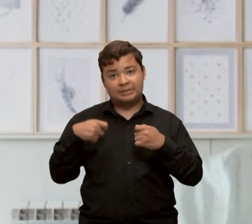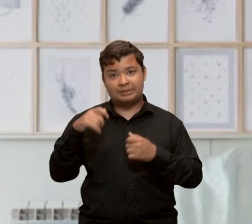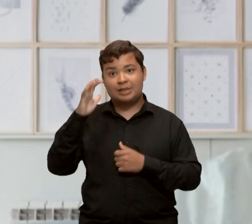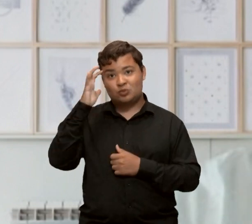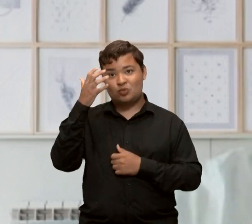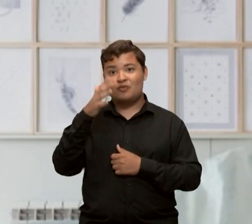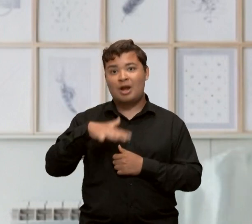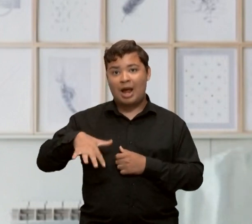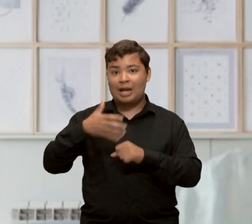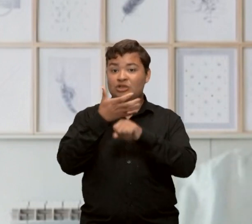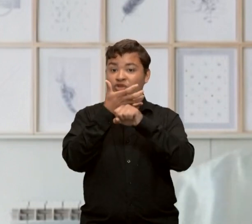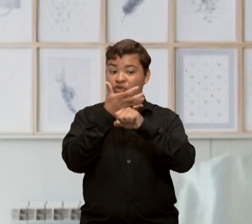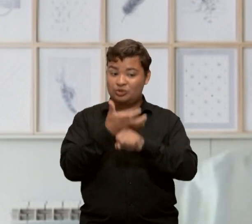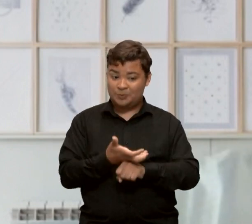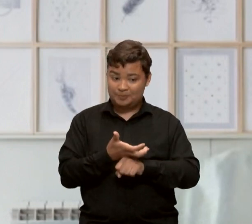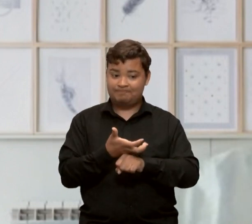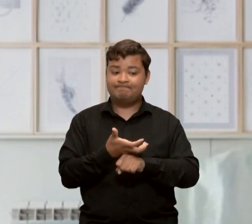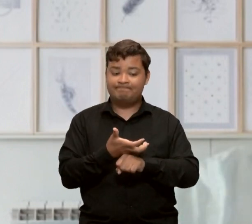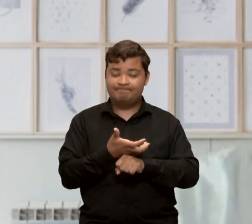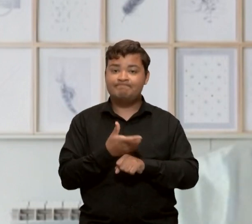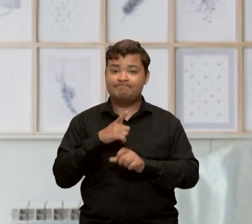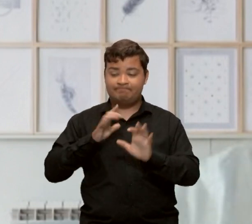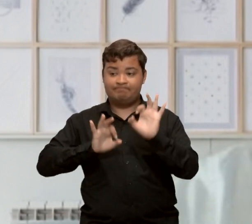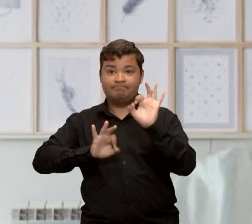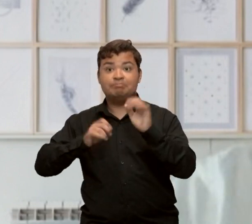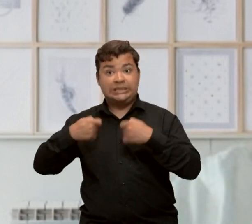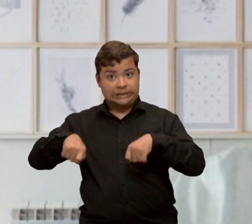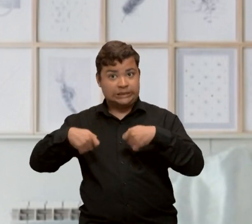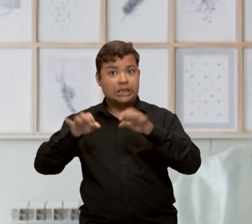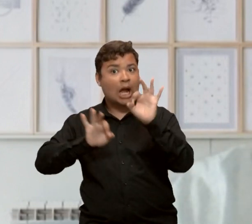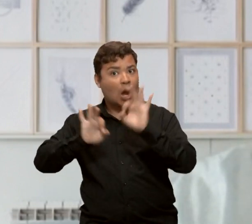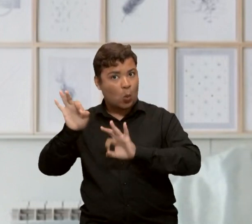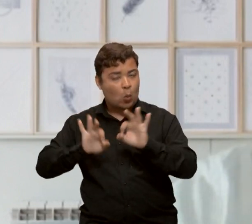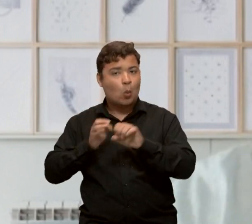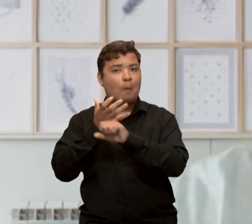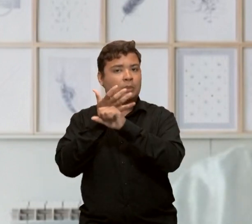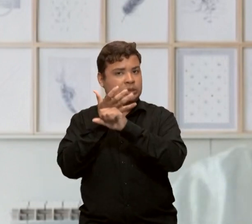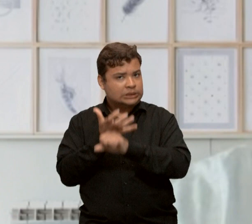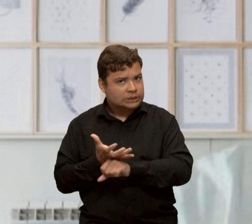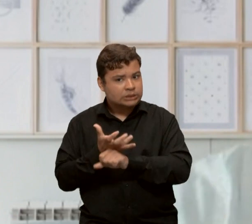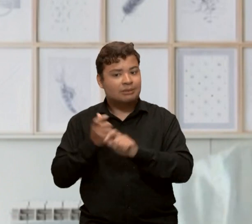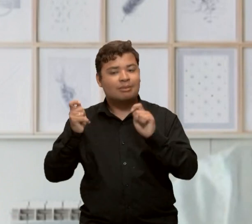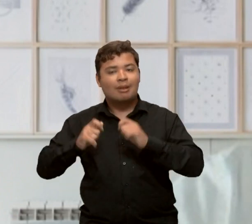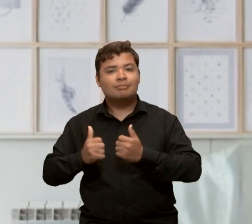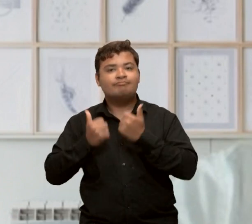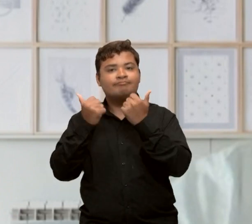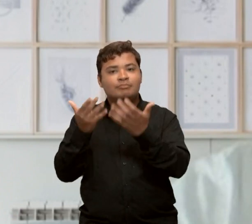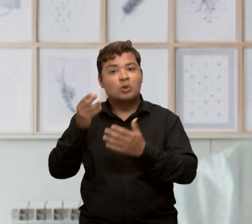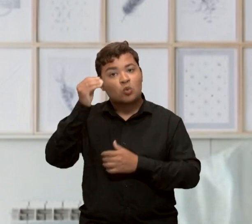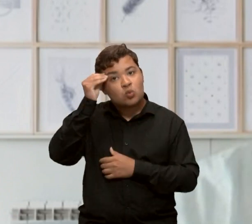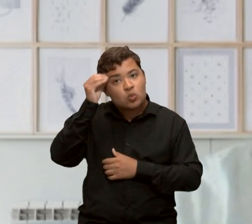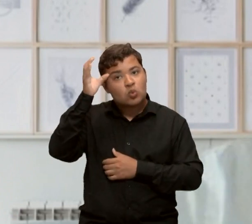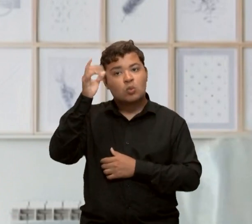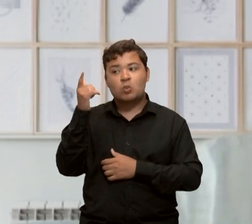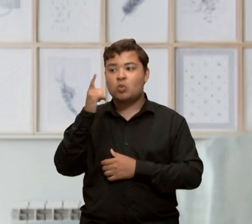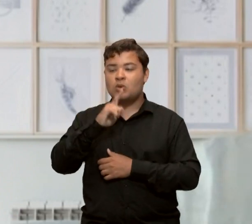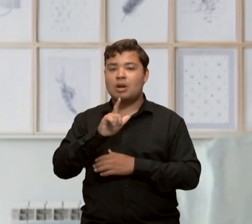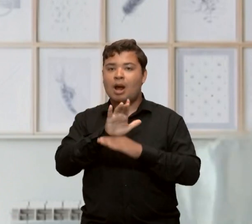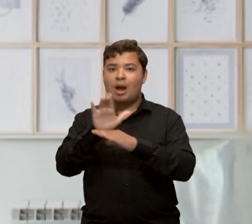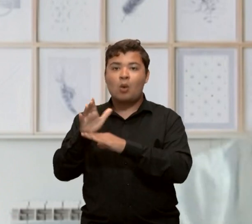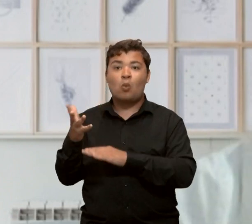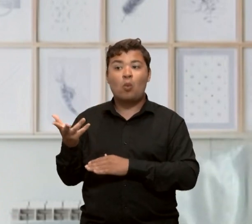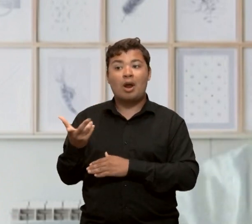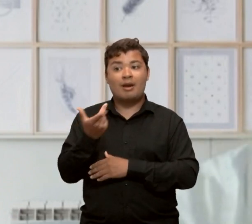disciplinar, ofertando determinadas disciplinas que possibilitem conhecimento para qualificar essas